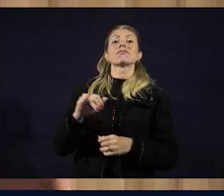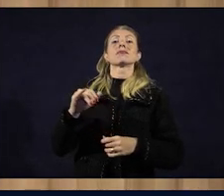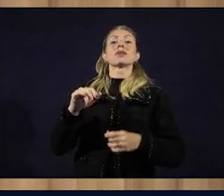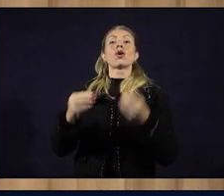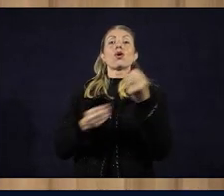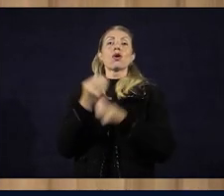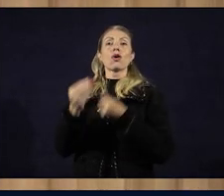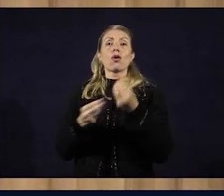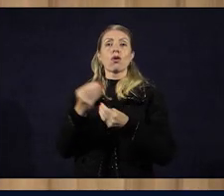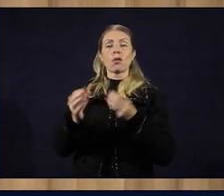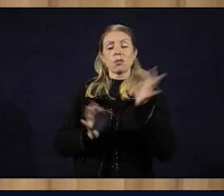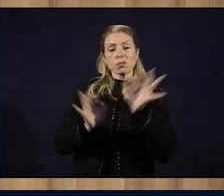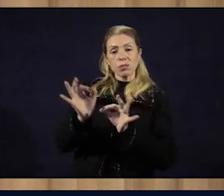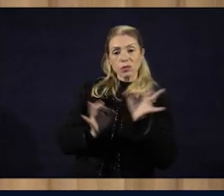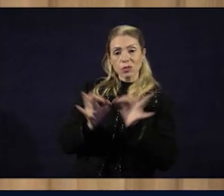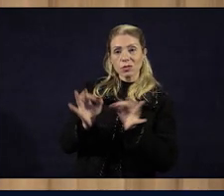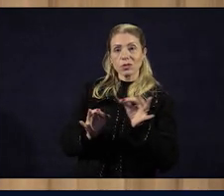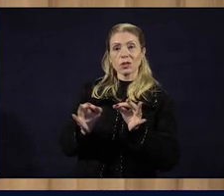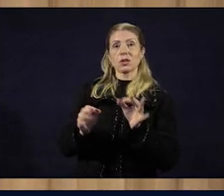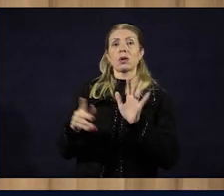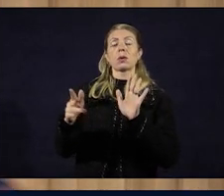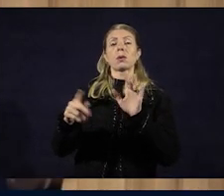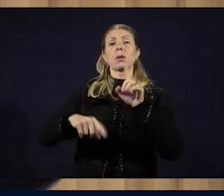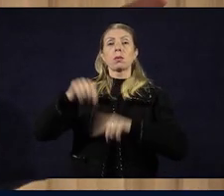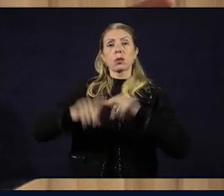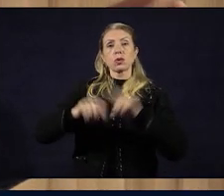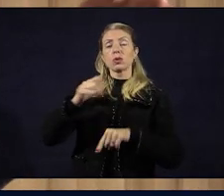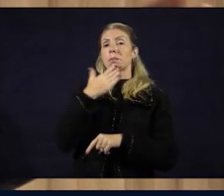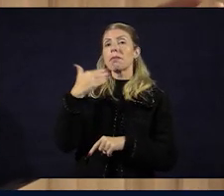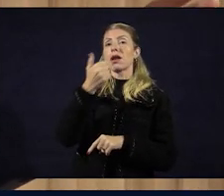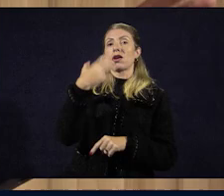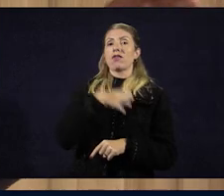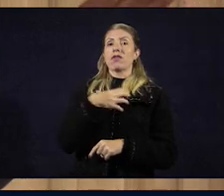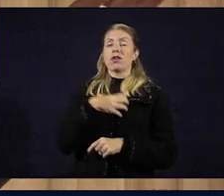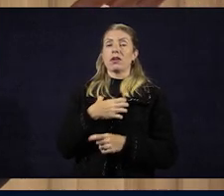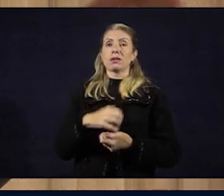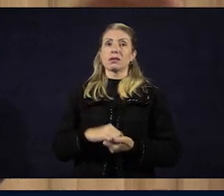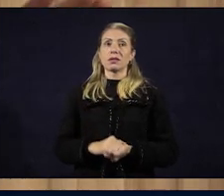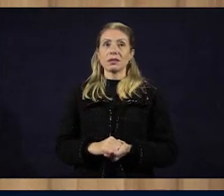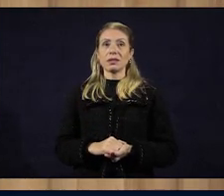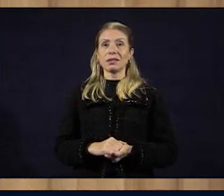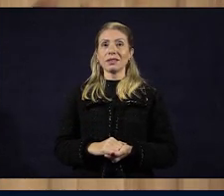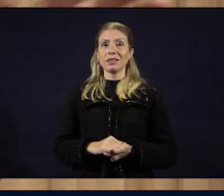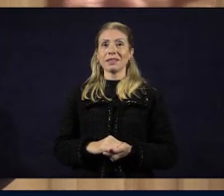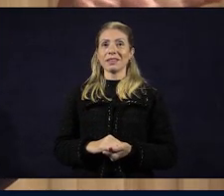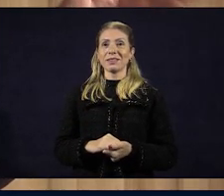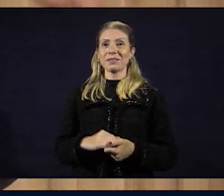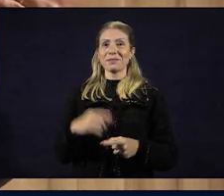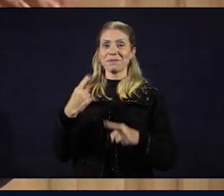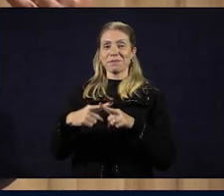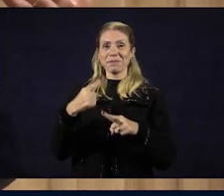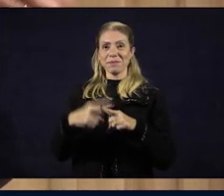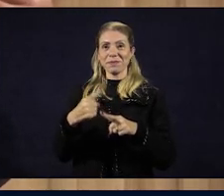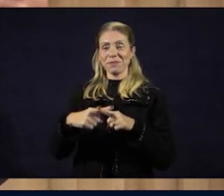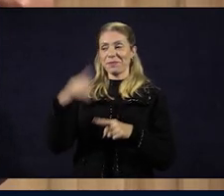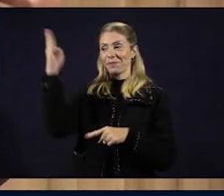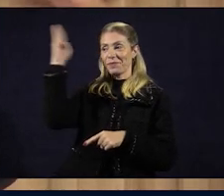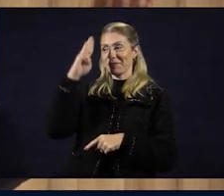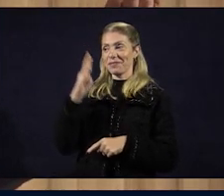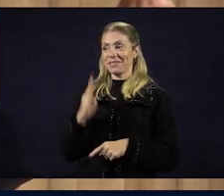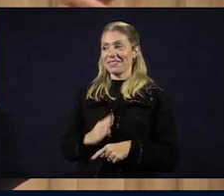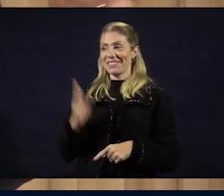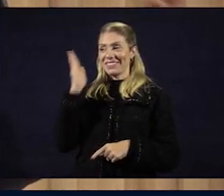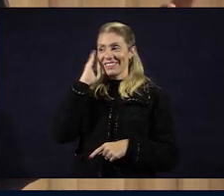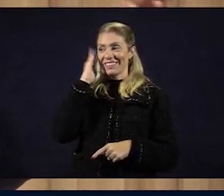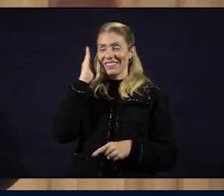nos seus destinos da melhor forma possível, né? E a boa notícia para o Brasil é que os Estados Unidos, apesar de ter